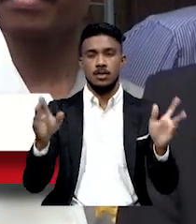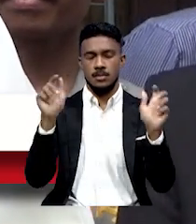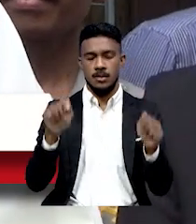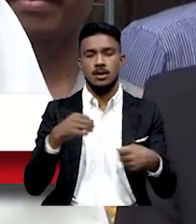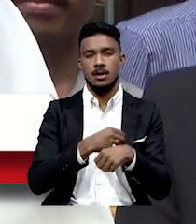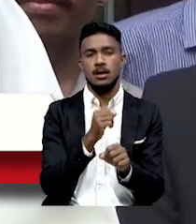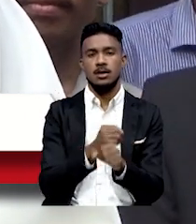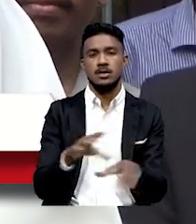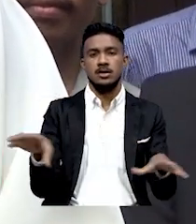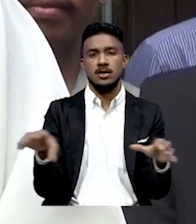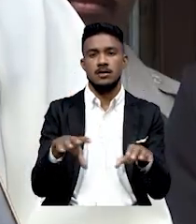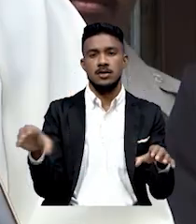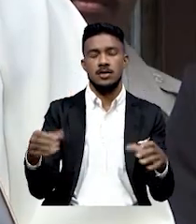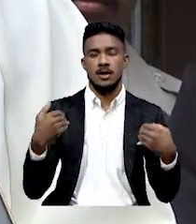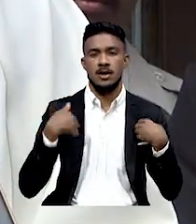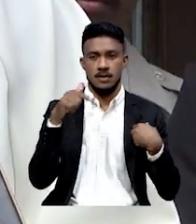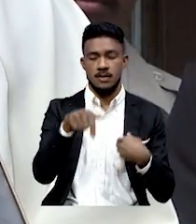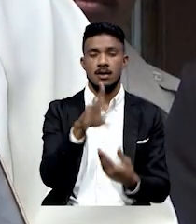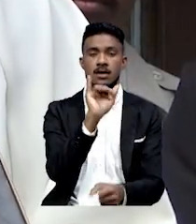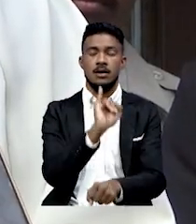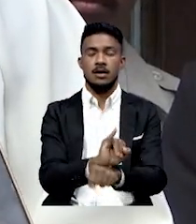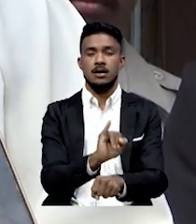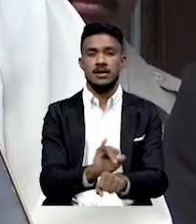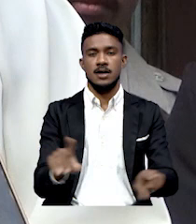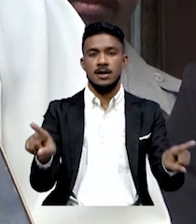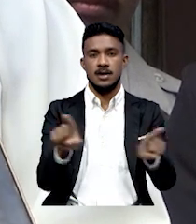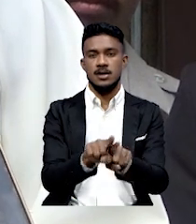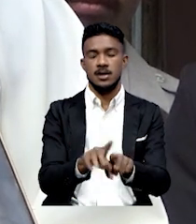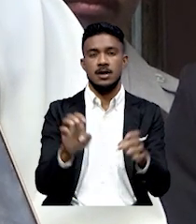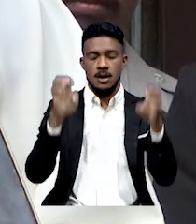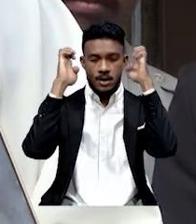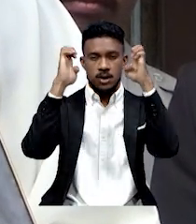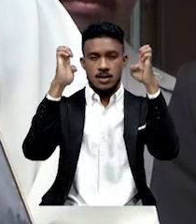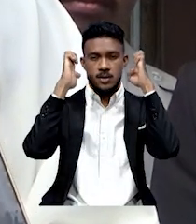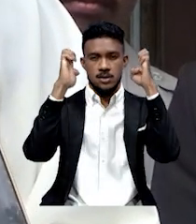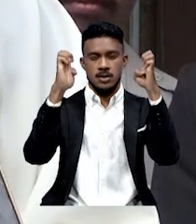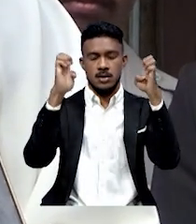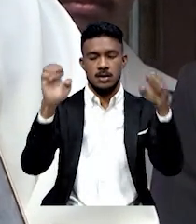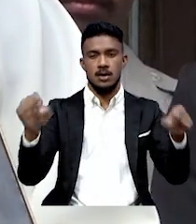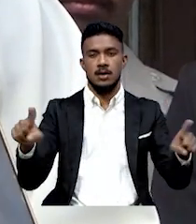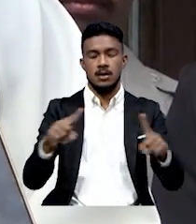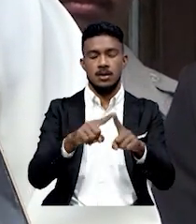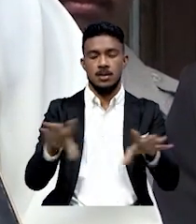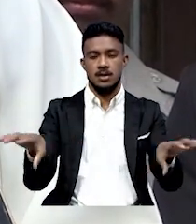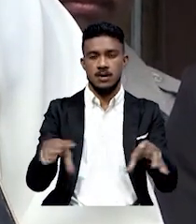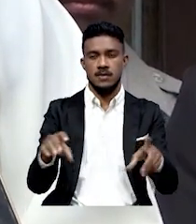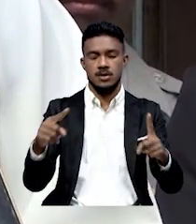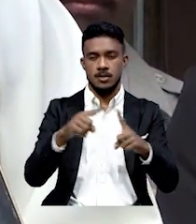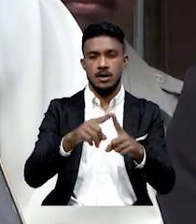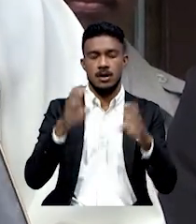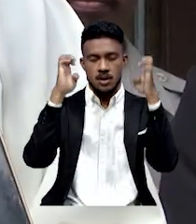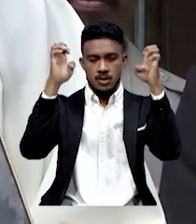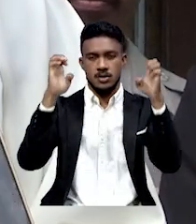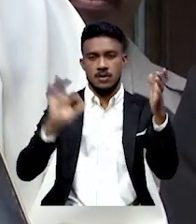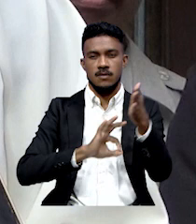serviços iraknar sira e seminário ne. Ingata seminário ne san da educação ne nian o serviço para a educação, ele livro formação, para